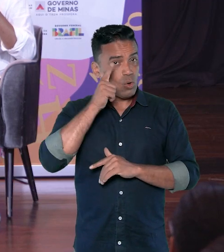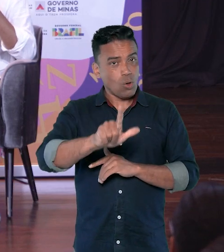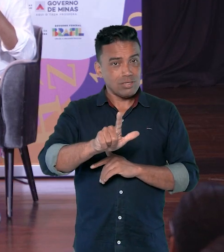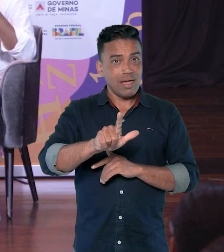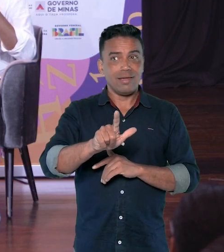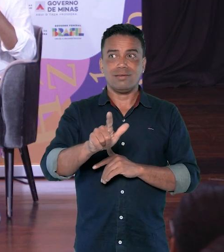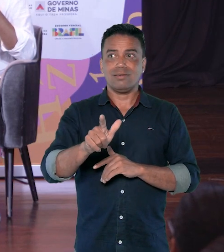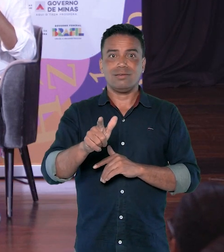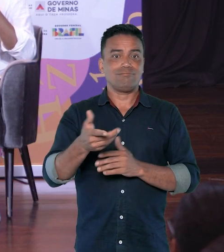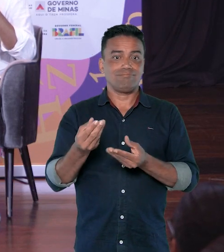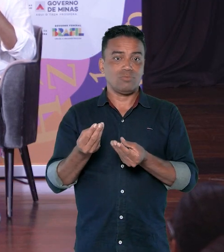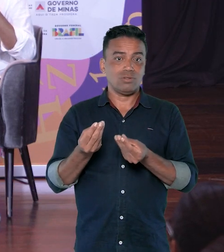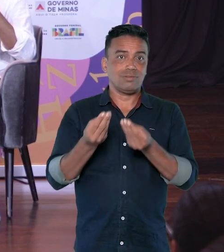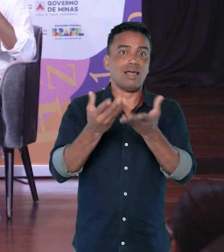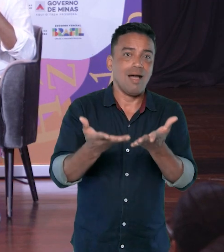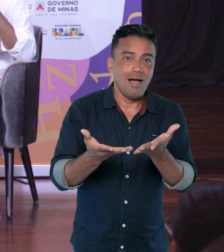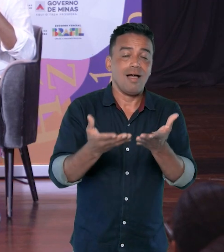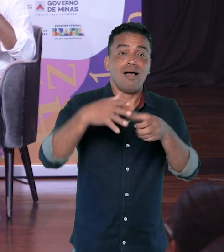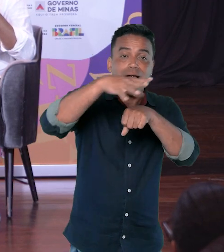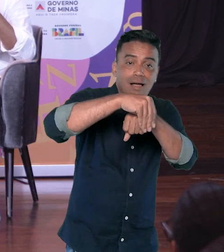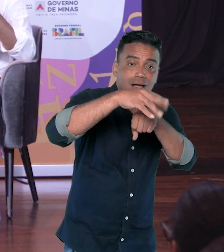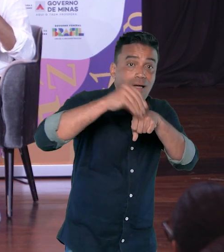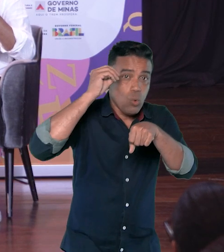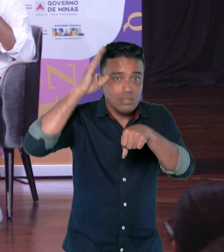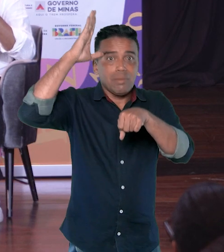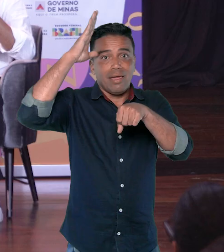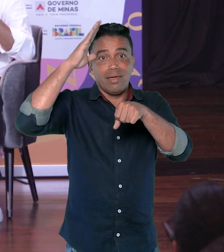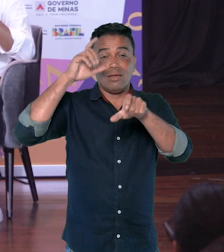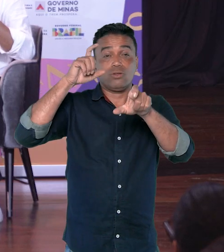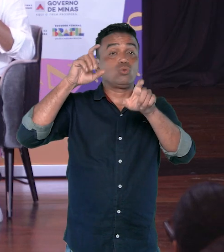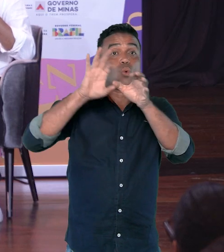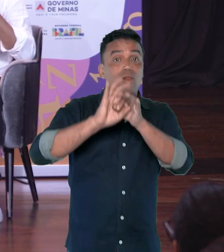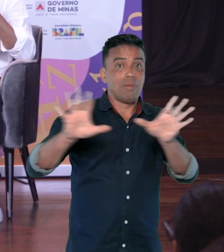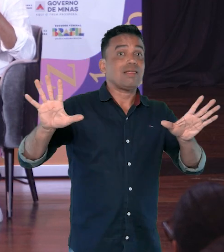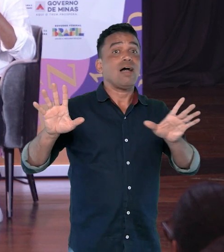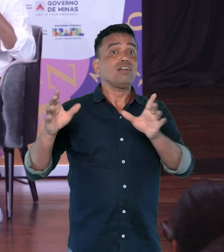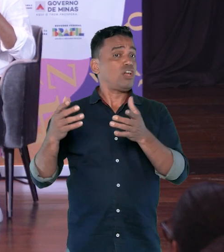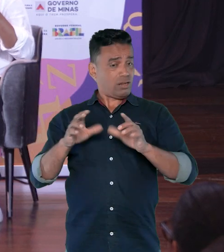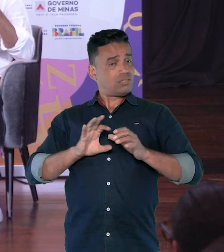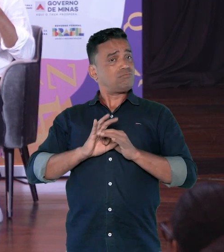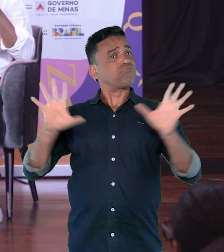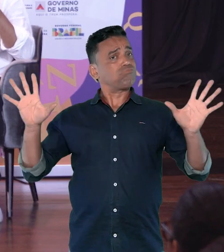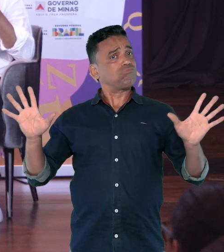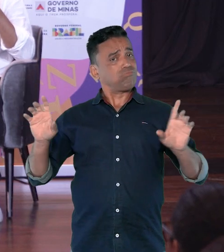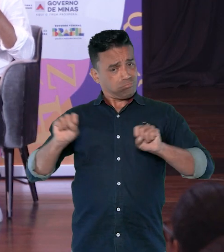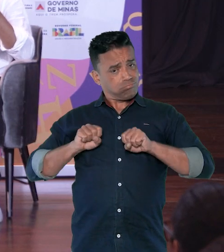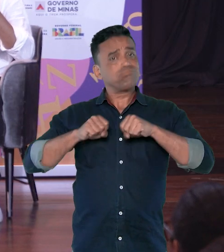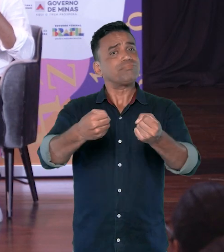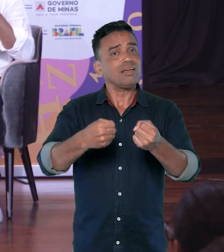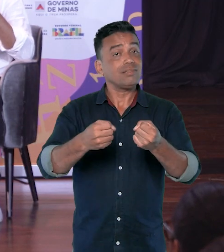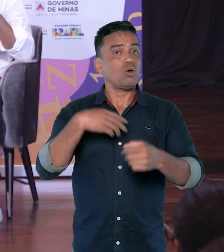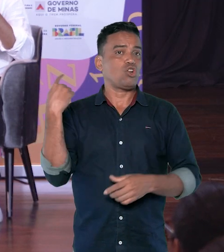dar instrumentos, né, para os alunos e dar essa autonomia para que eles se defendem. Né? Eu acho que esse é o